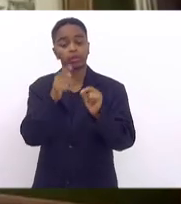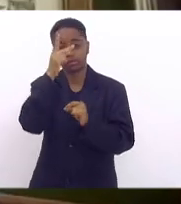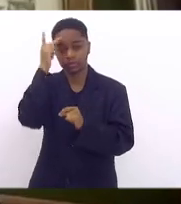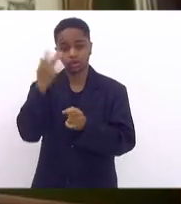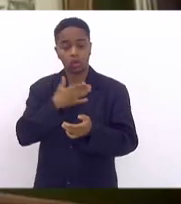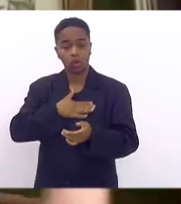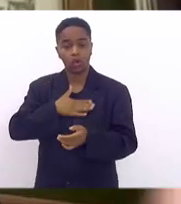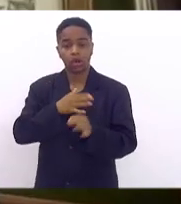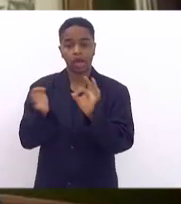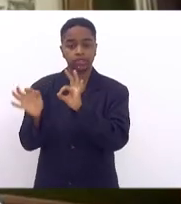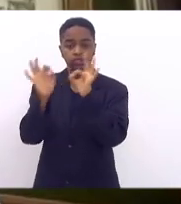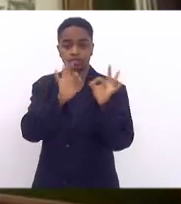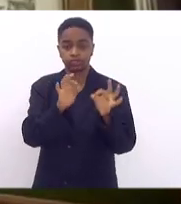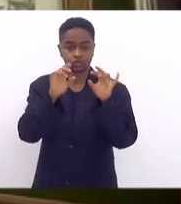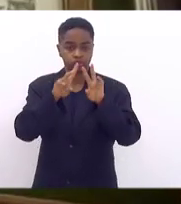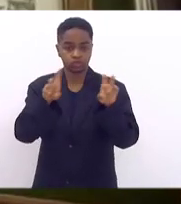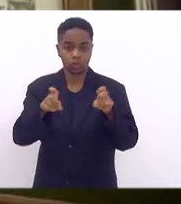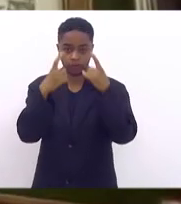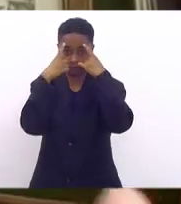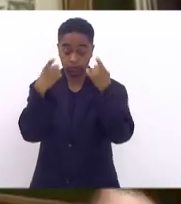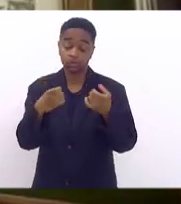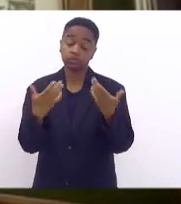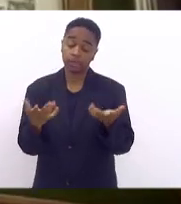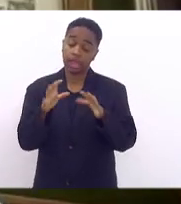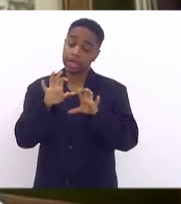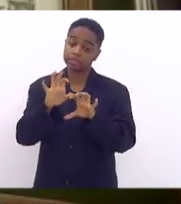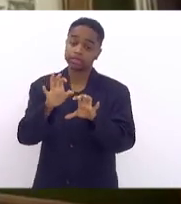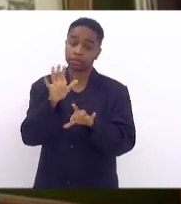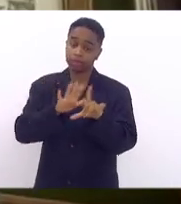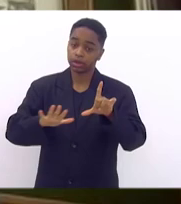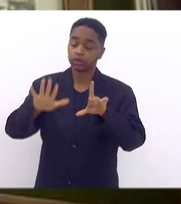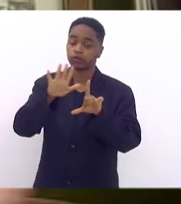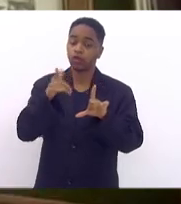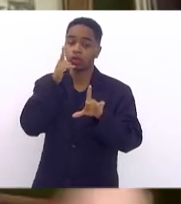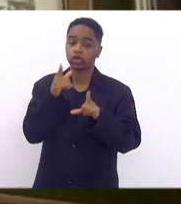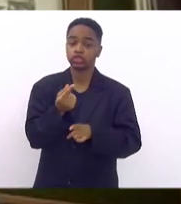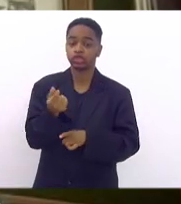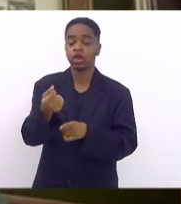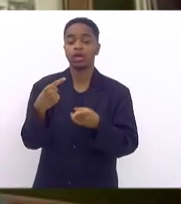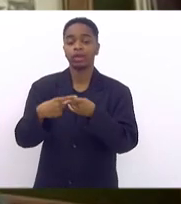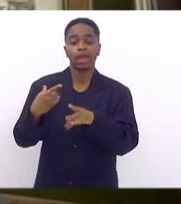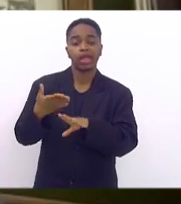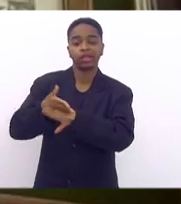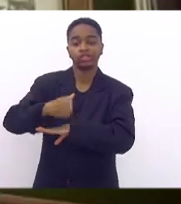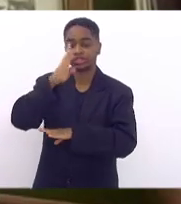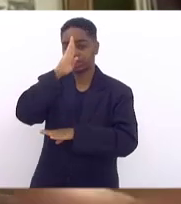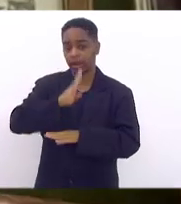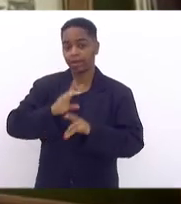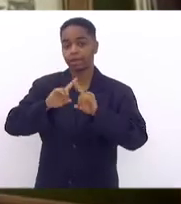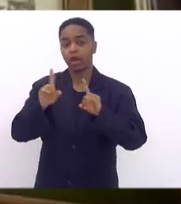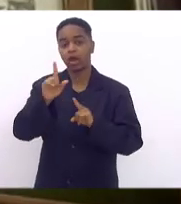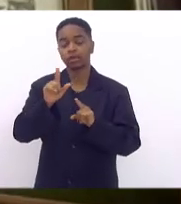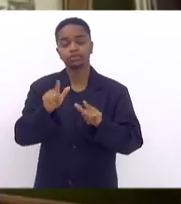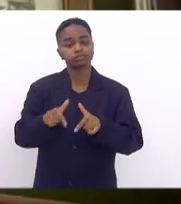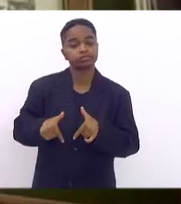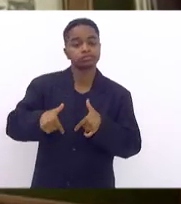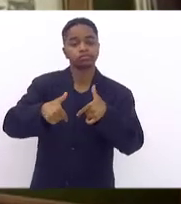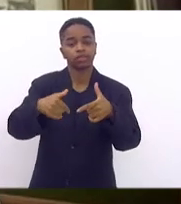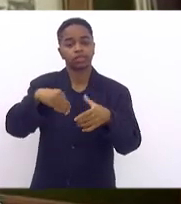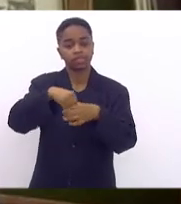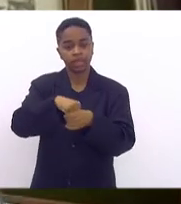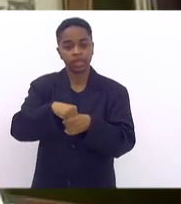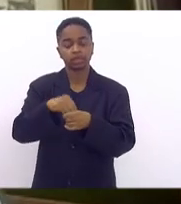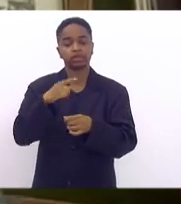essas plataformas acabam ganhando muito dinheiro, porque você entra de forma gratuita, mas tudo que você faz lá dentro, eles